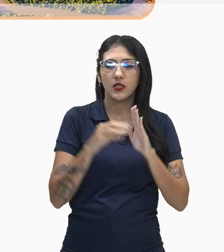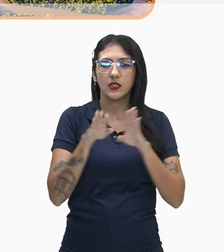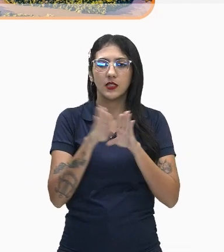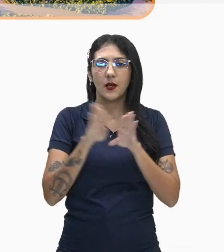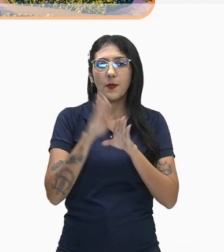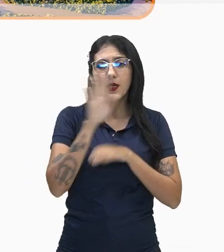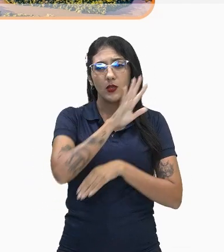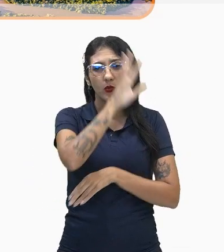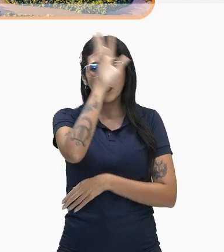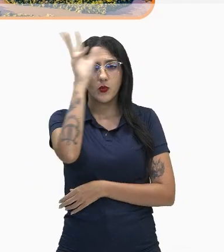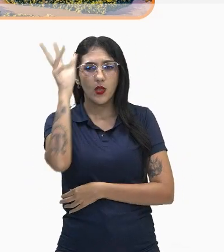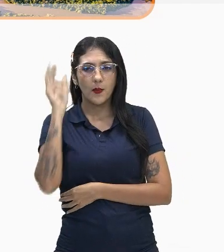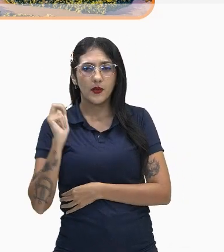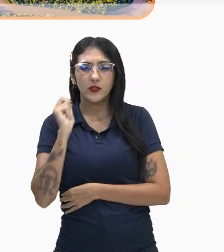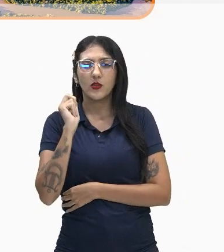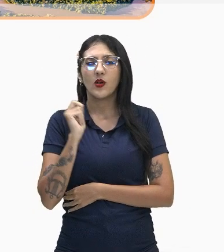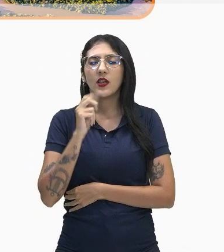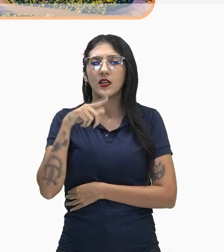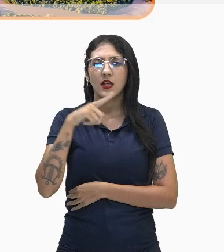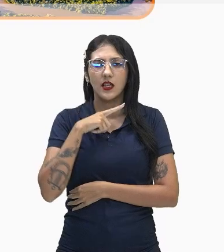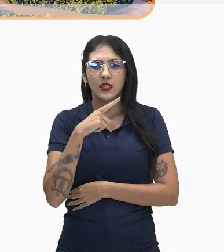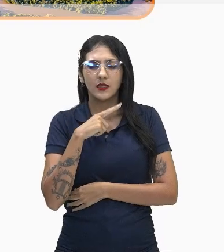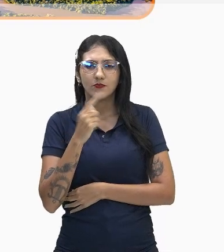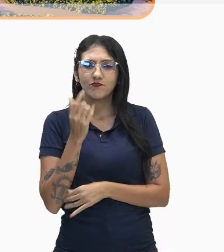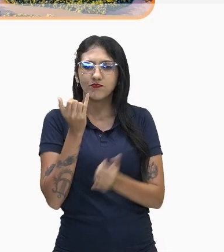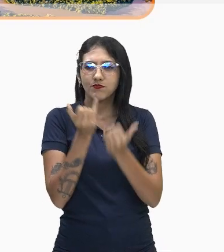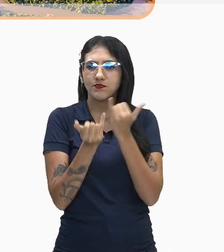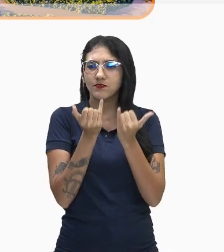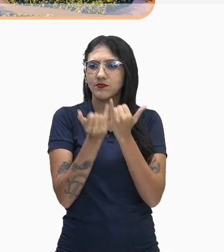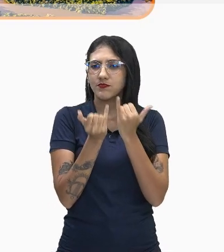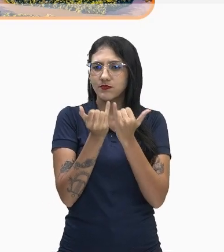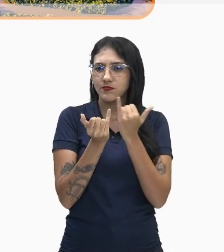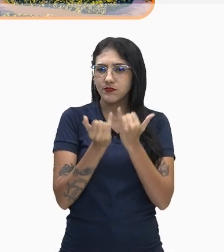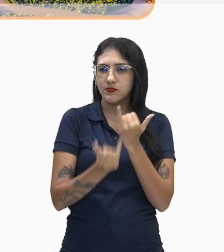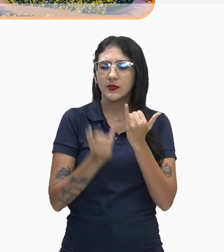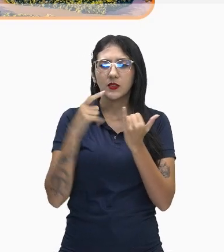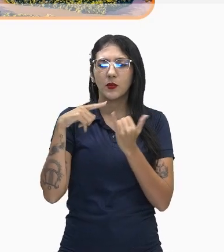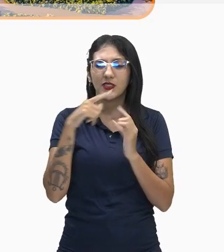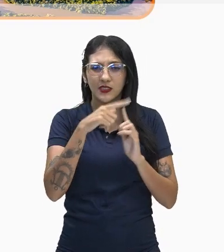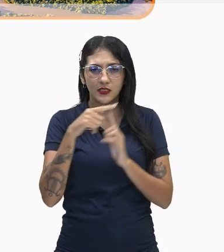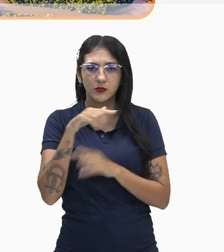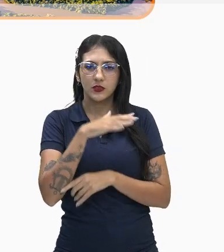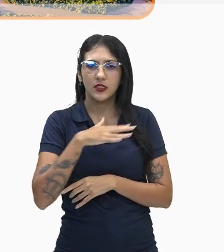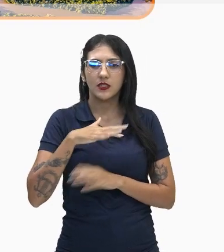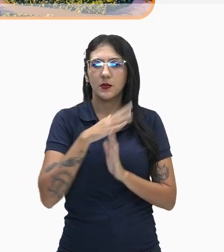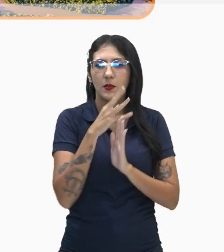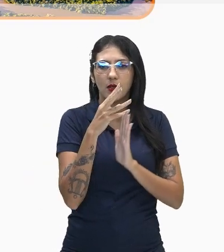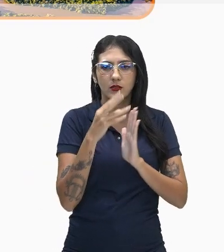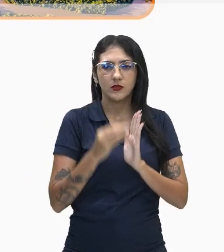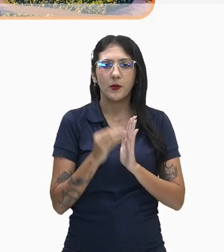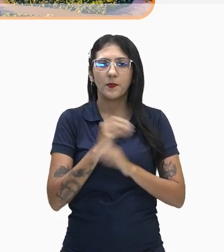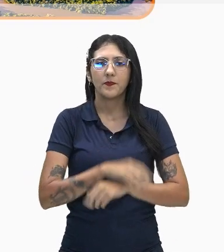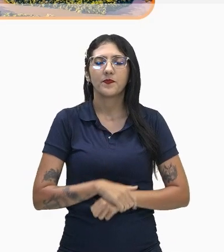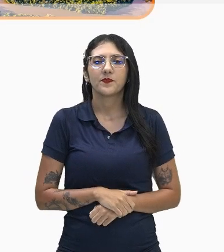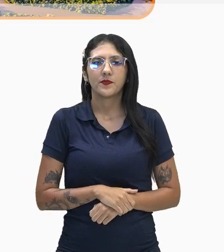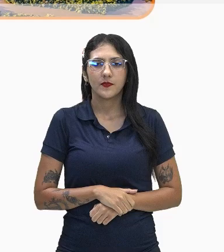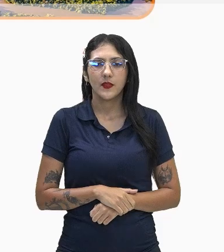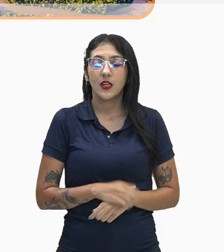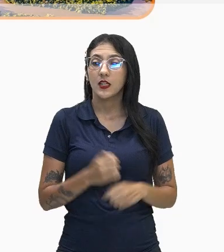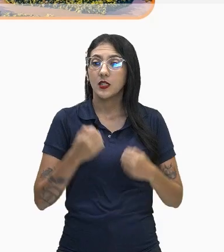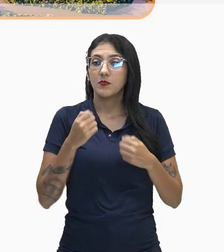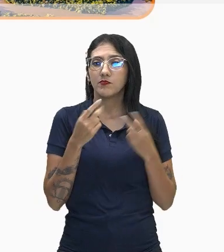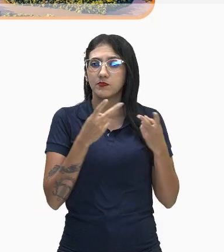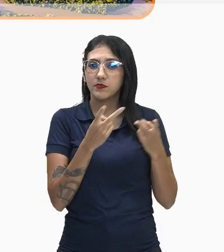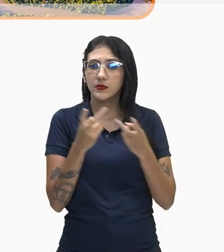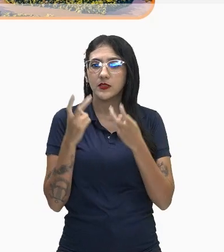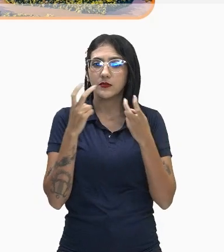ali, o relevo do Amazonas é um recorte ali do relevo da Amazônia, nós vamos ter essas